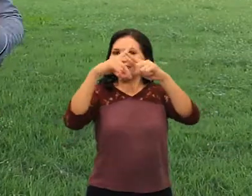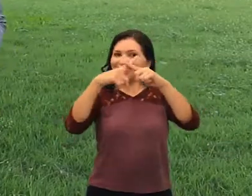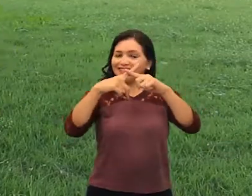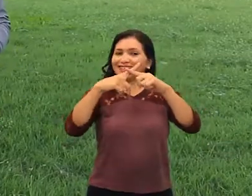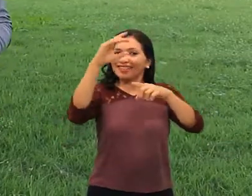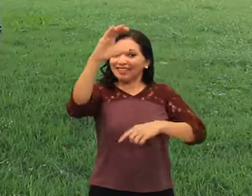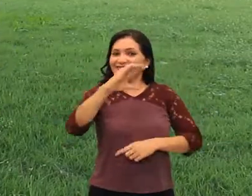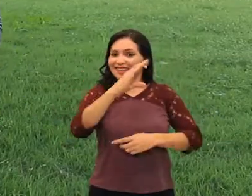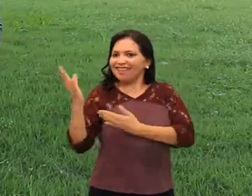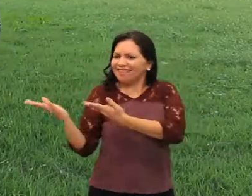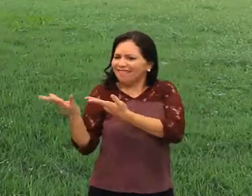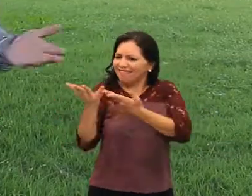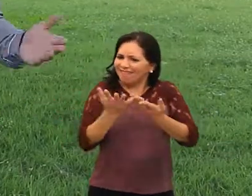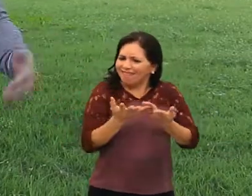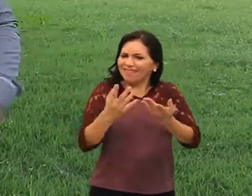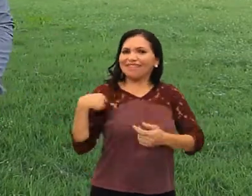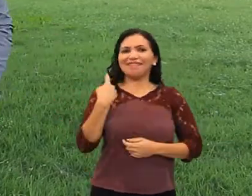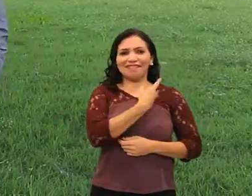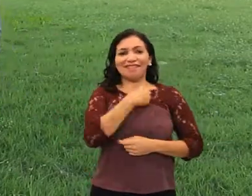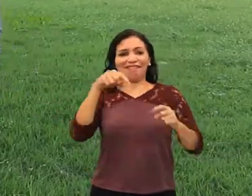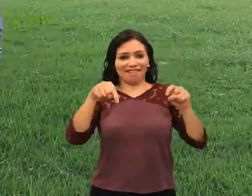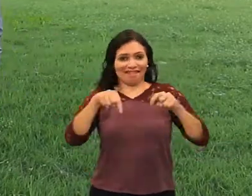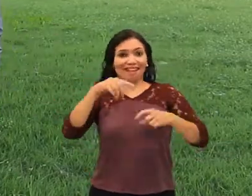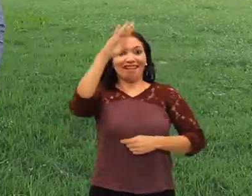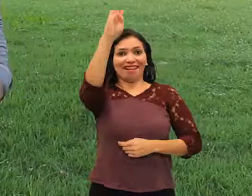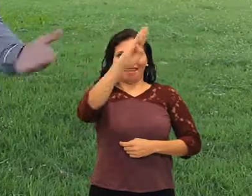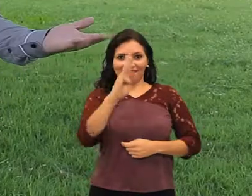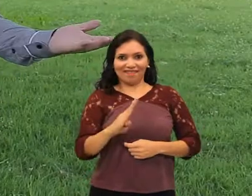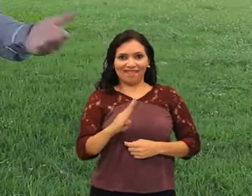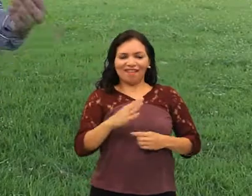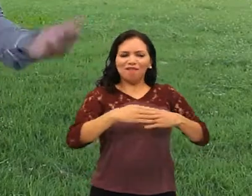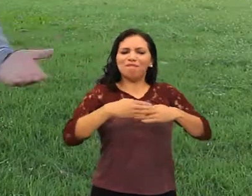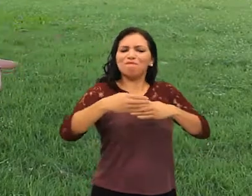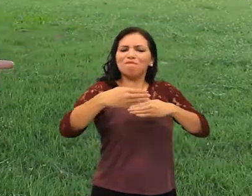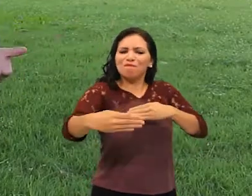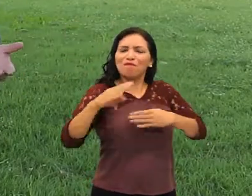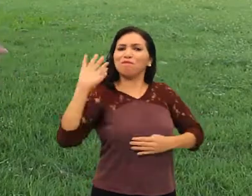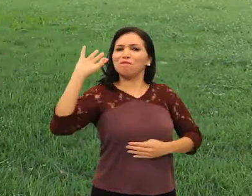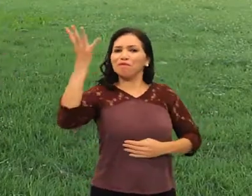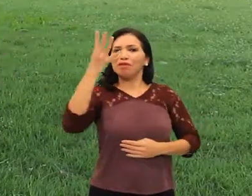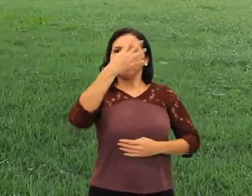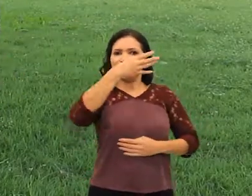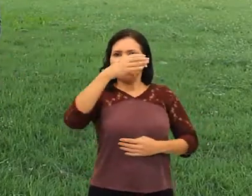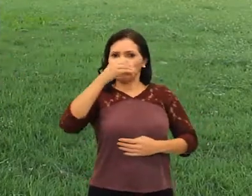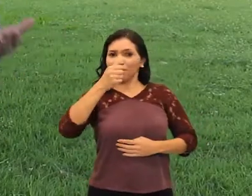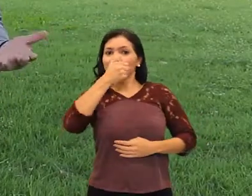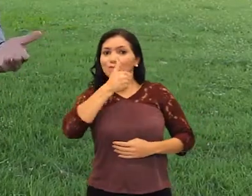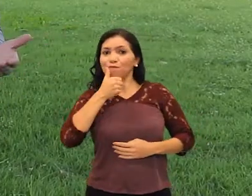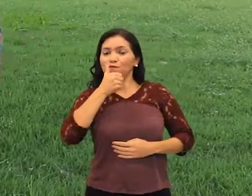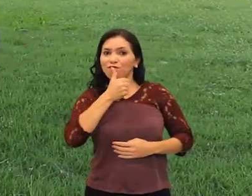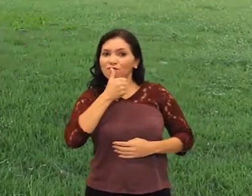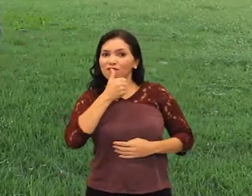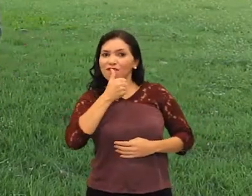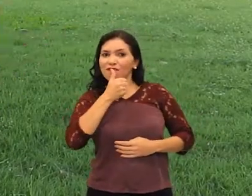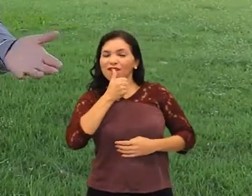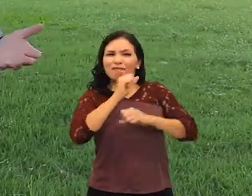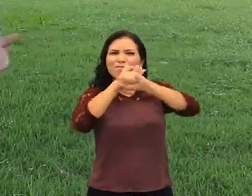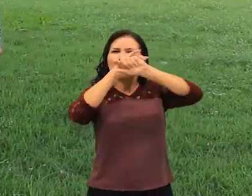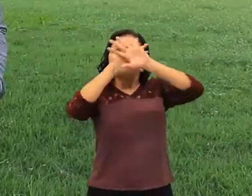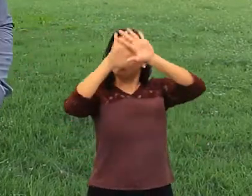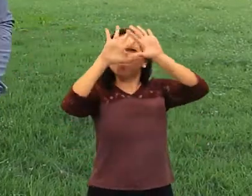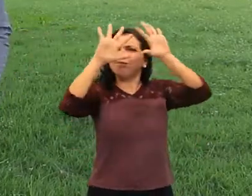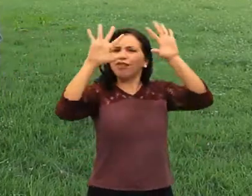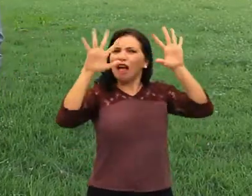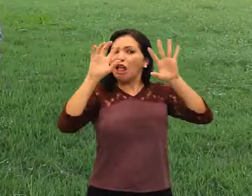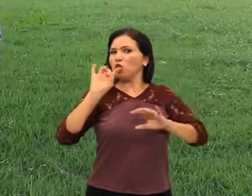trouxe para nós aqui no Brasil durante o tempo da Quaresma. E está muito claro para a gente que isso aí não está só preso, aí, não só fixo